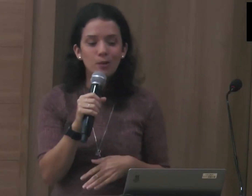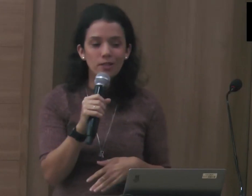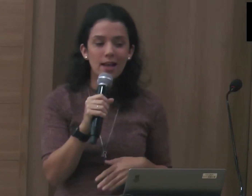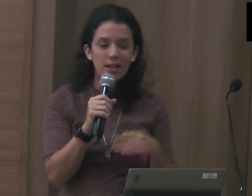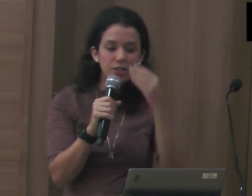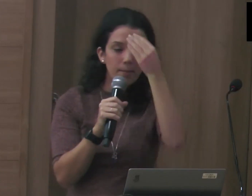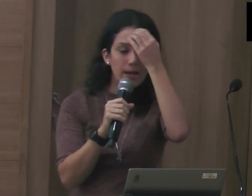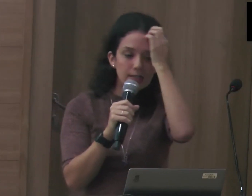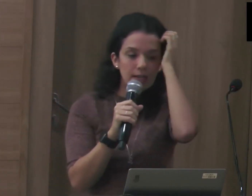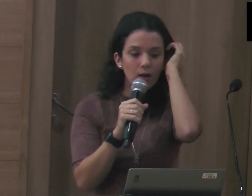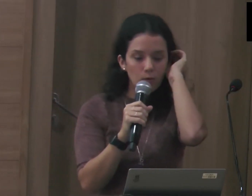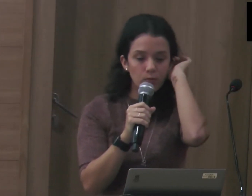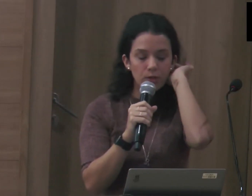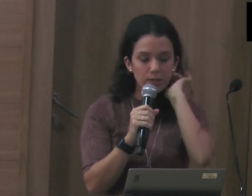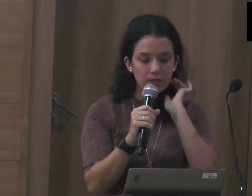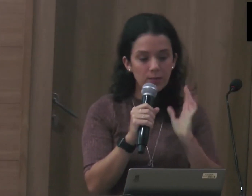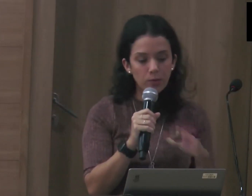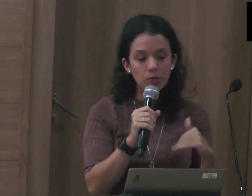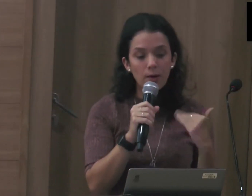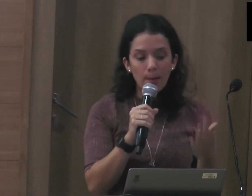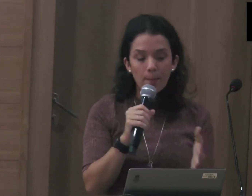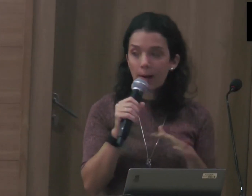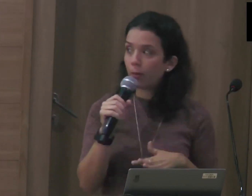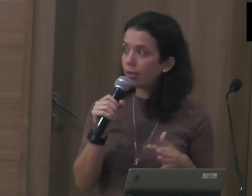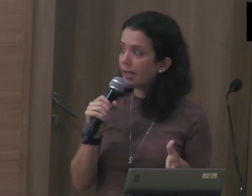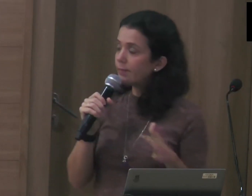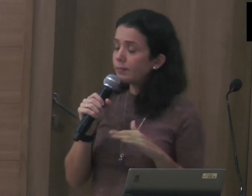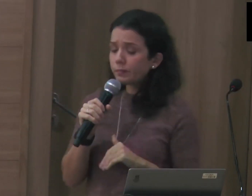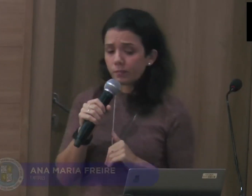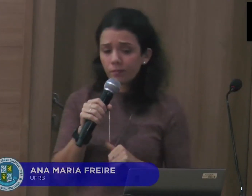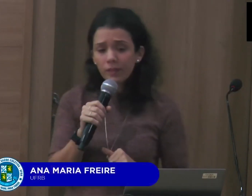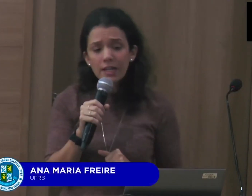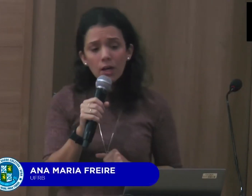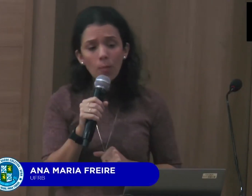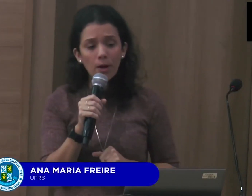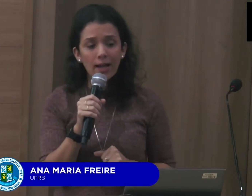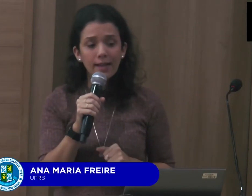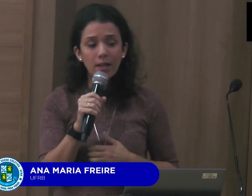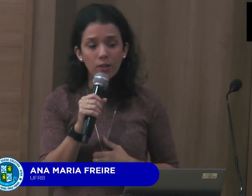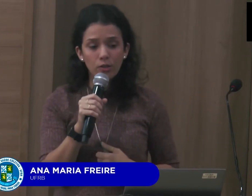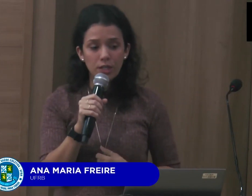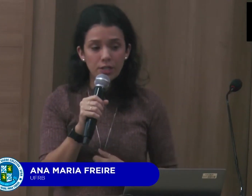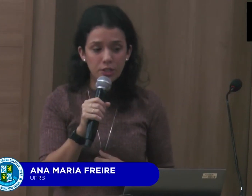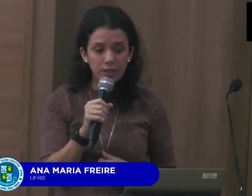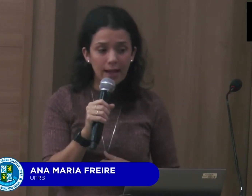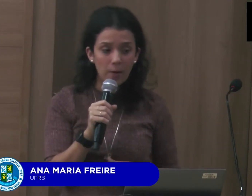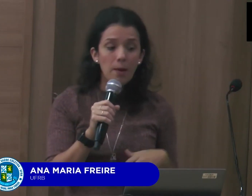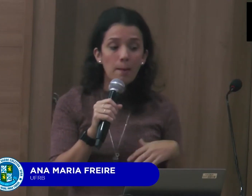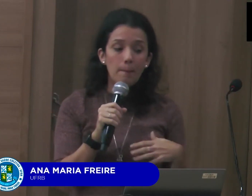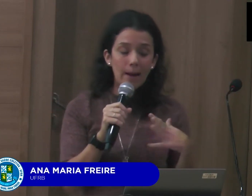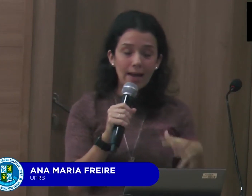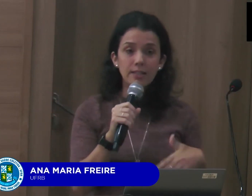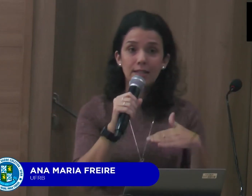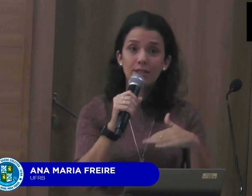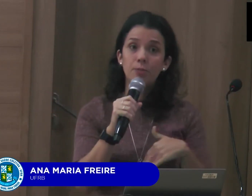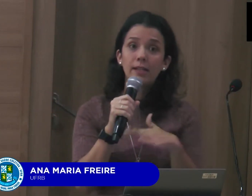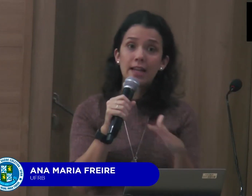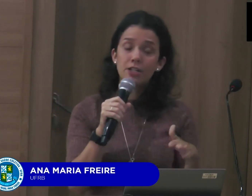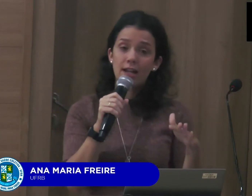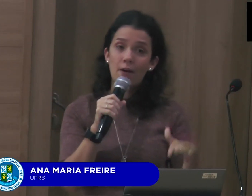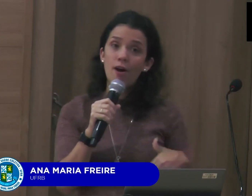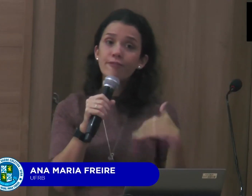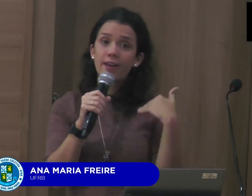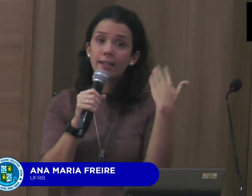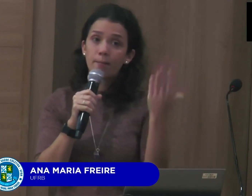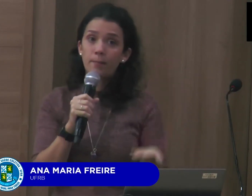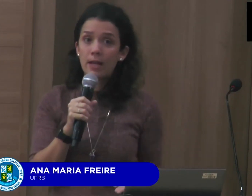eles conseguem estabelecer com os municípios para poder incorporar tecnologia digital. Mas, de maneira